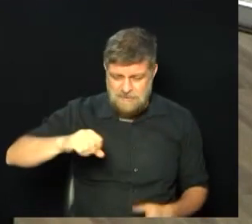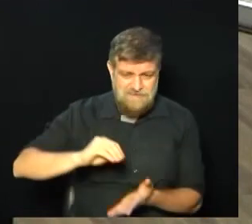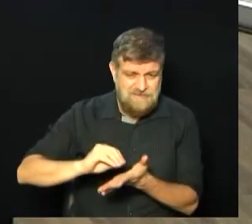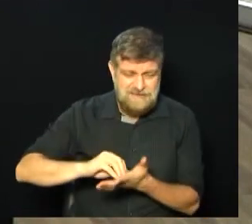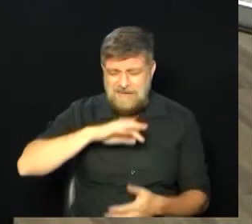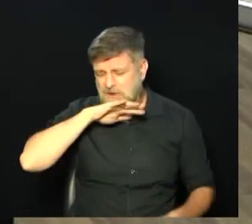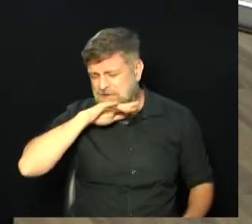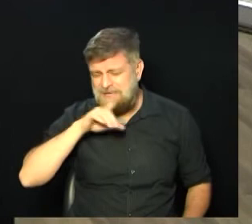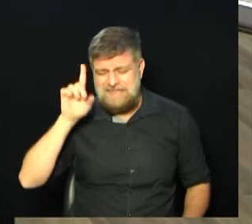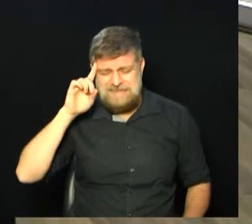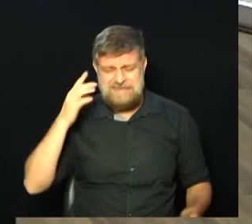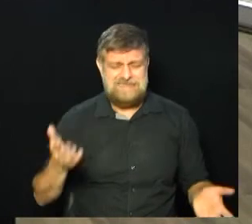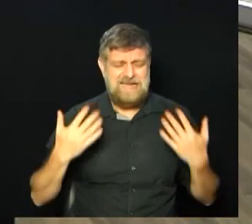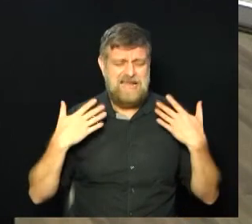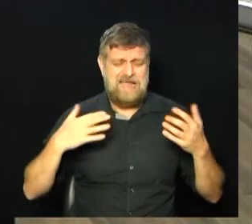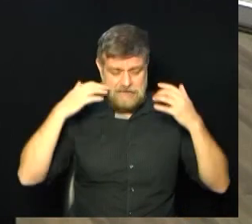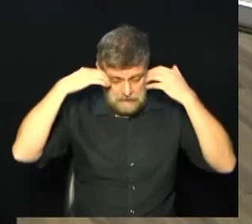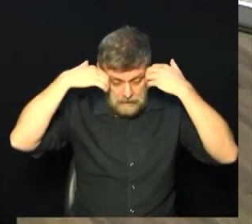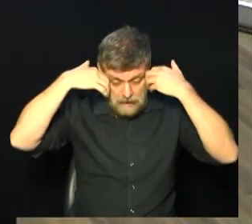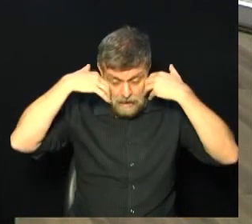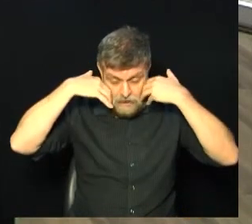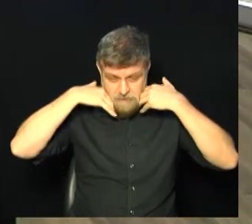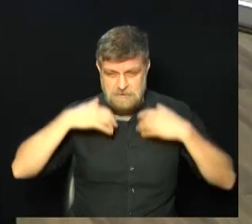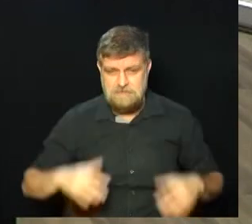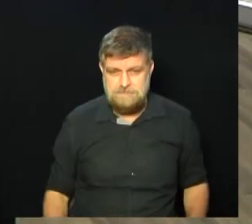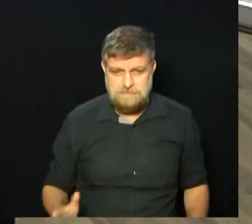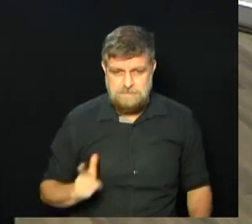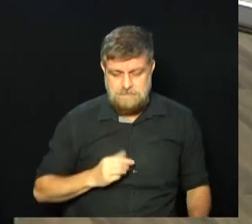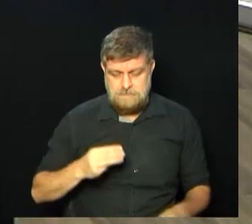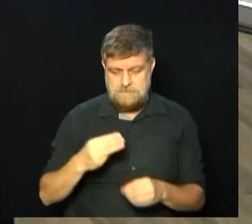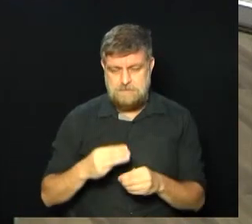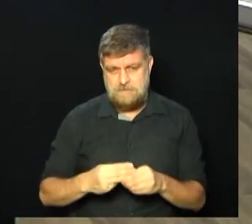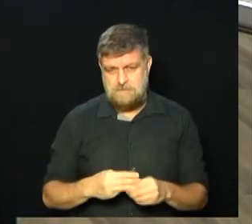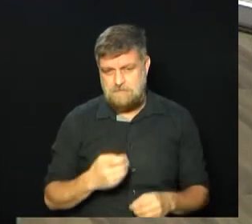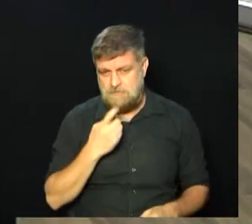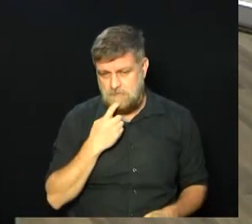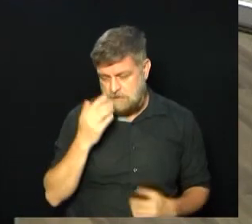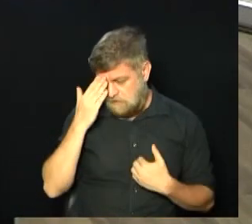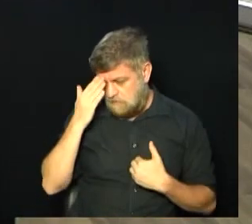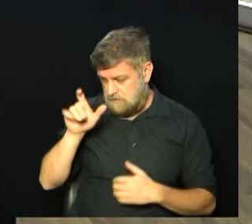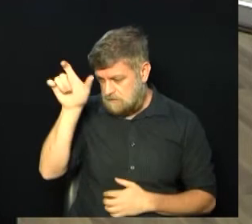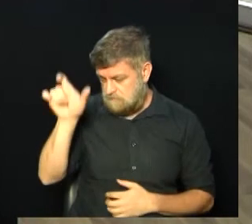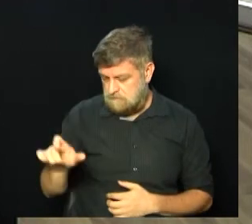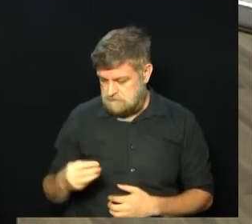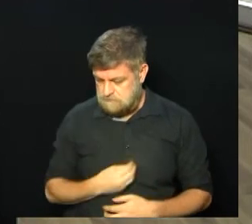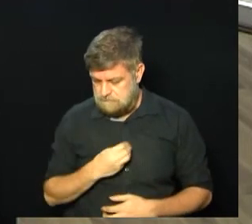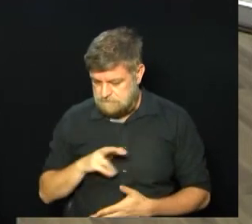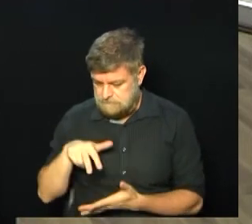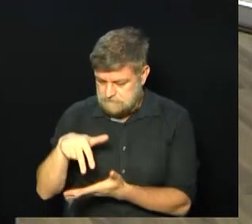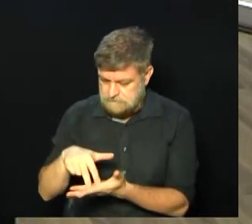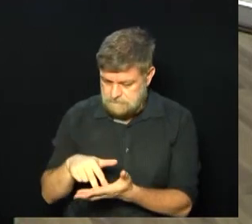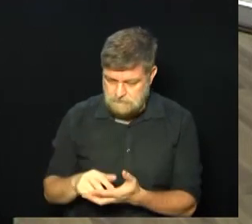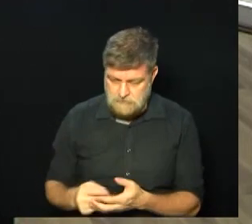principalmente em dias mais quentes mina Essas foram Então as notícias da metrópole e agradeço a sua participação aqui e